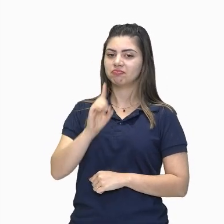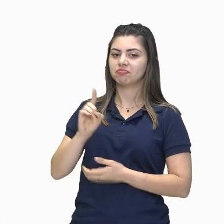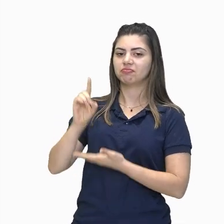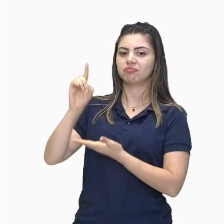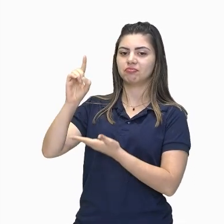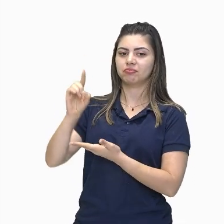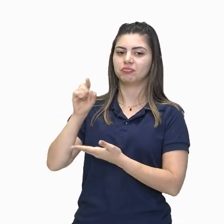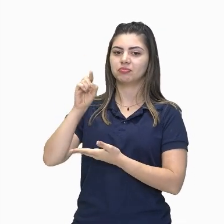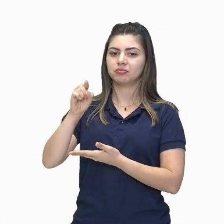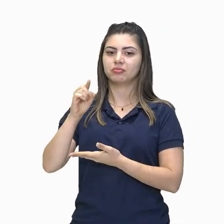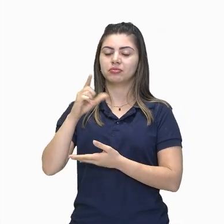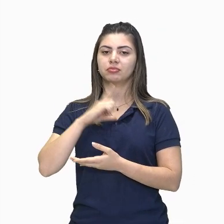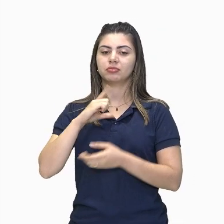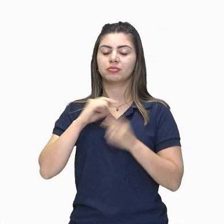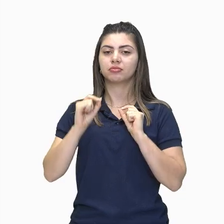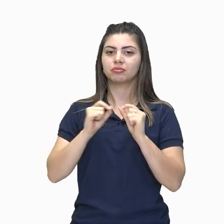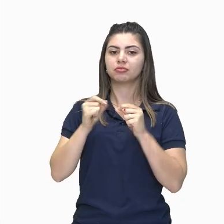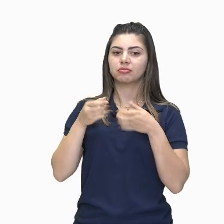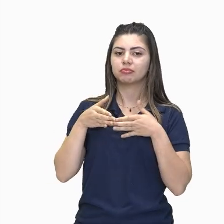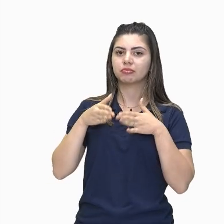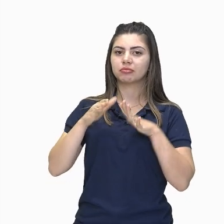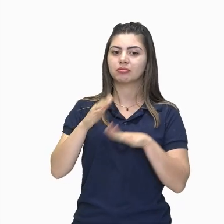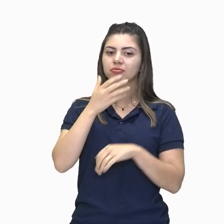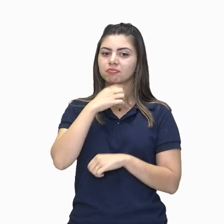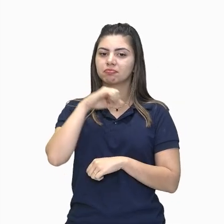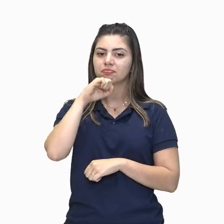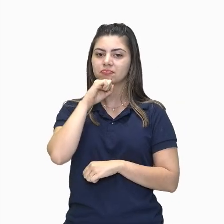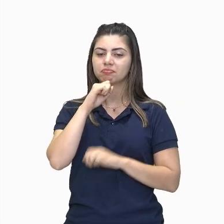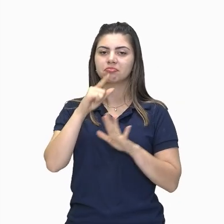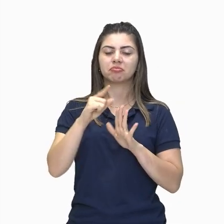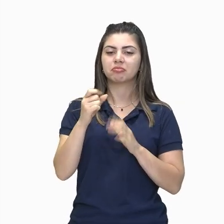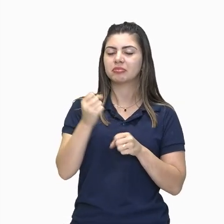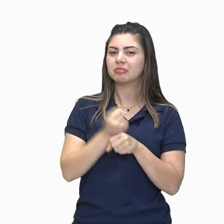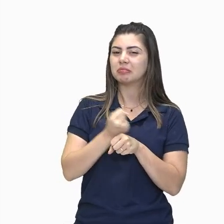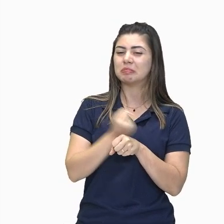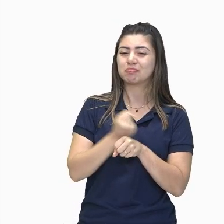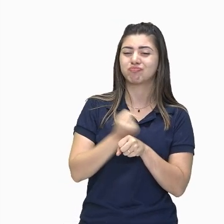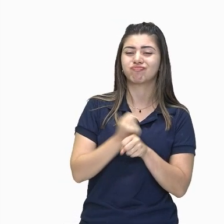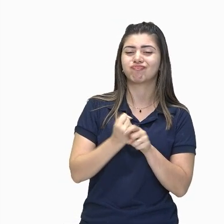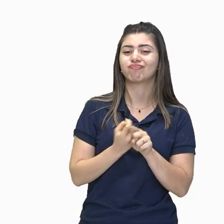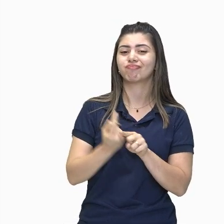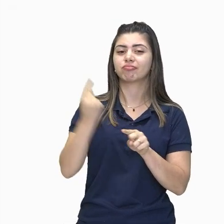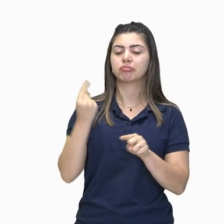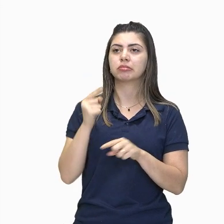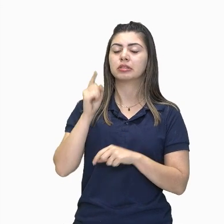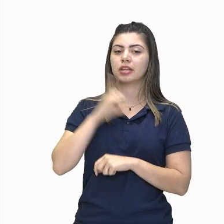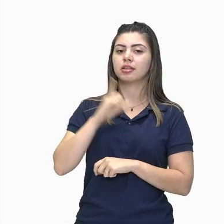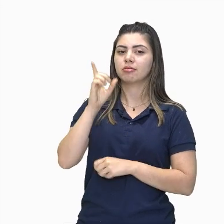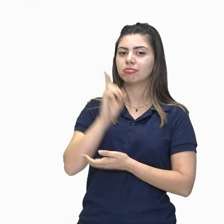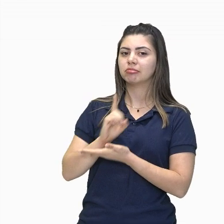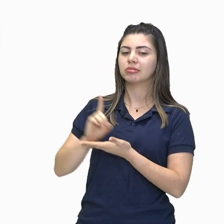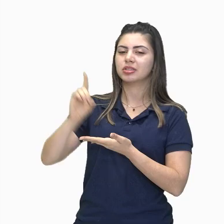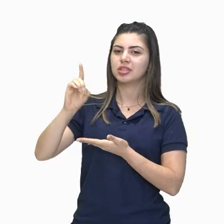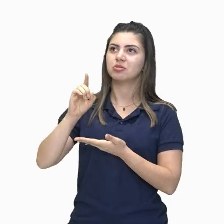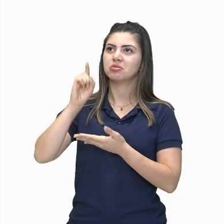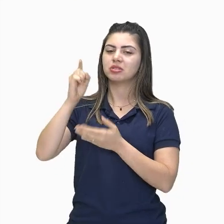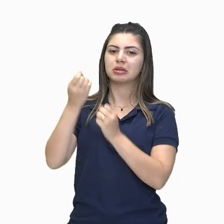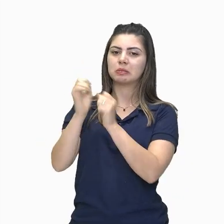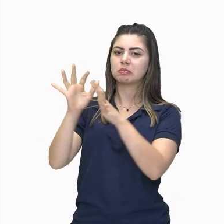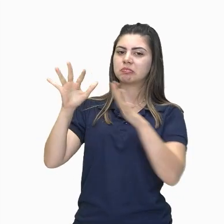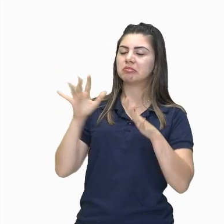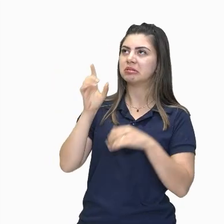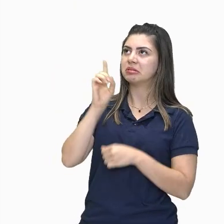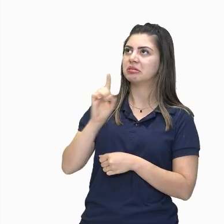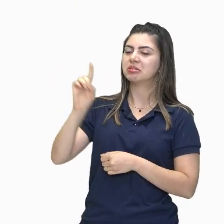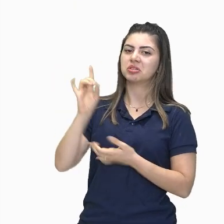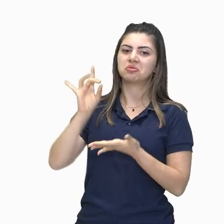Deus, nascido do Pai antes de todos os séculos. Deus de Deus, luz da luz, Deus verdadeiro